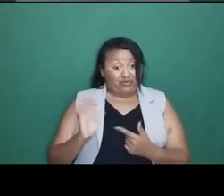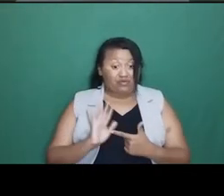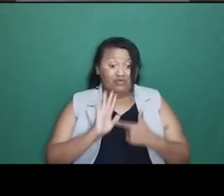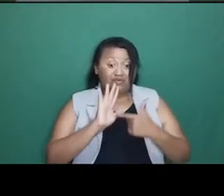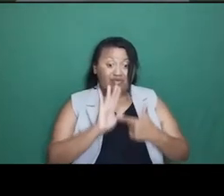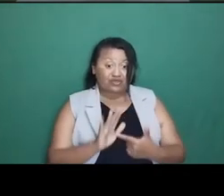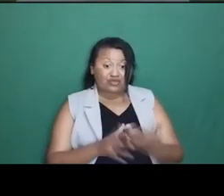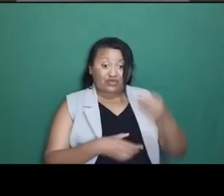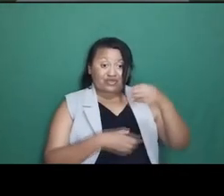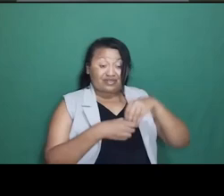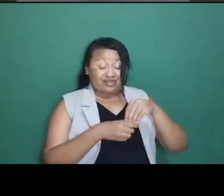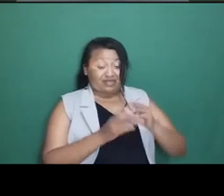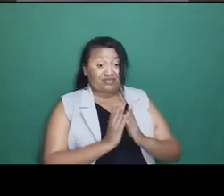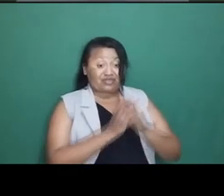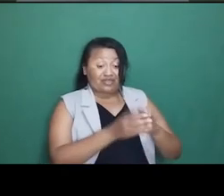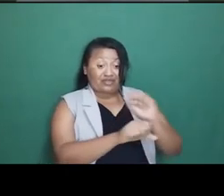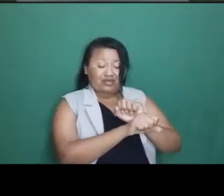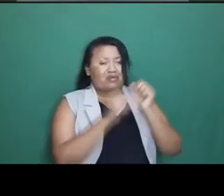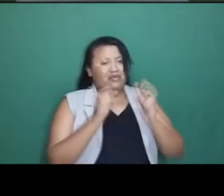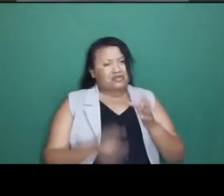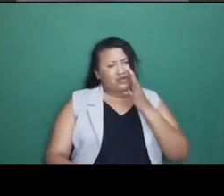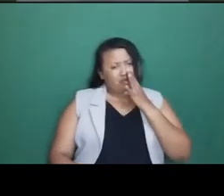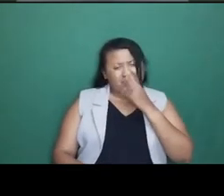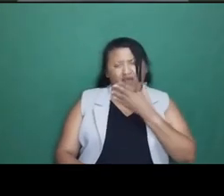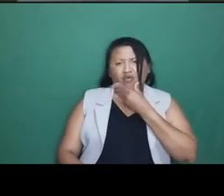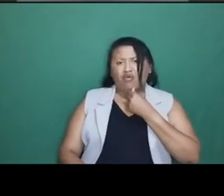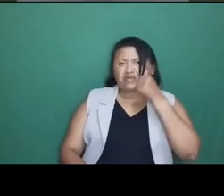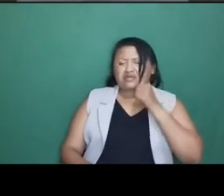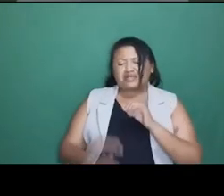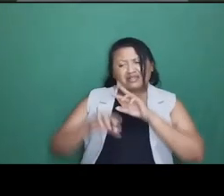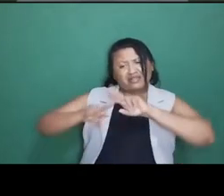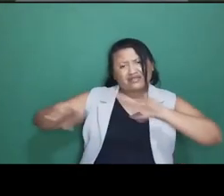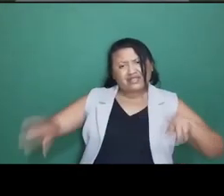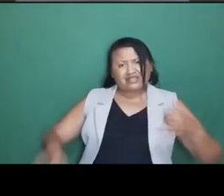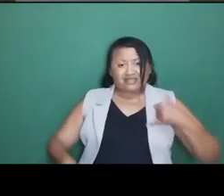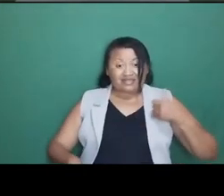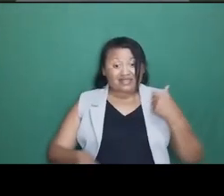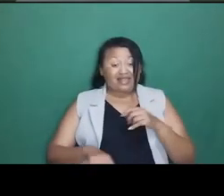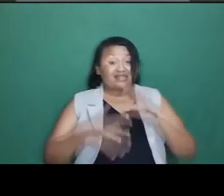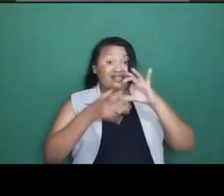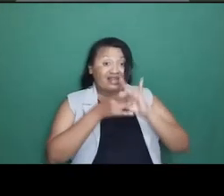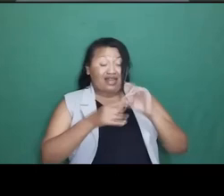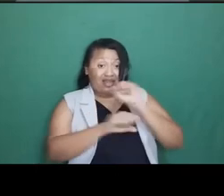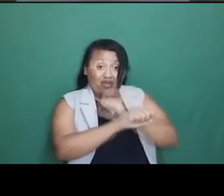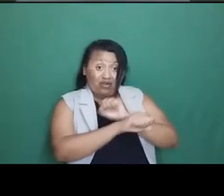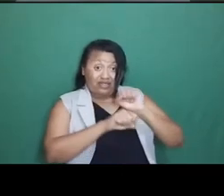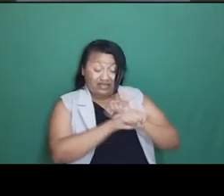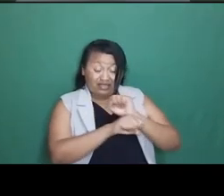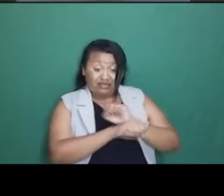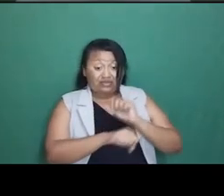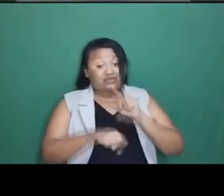nele podemos observar homens e mulheres de diferentes idades é corretados e seminovos essas pessoas